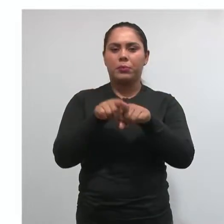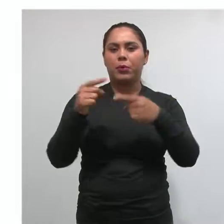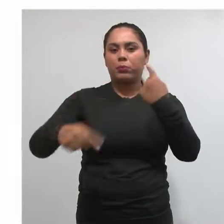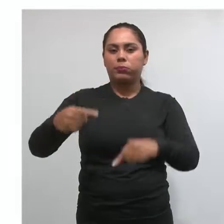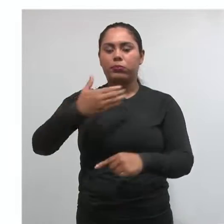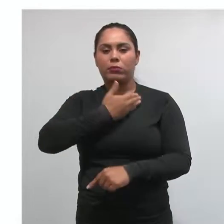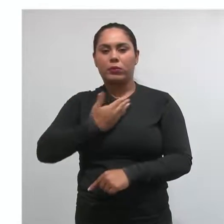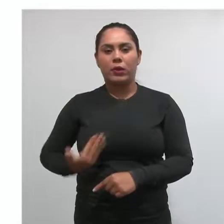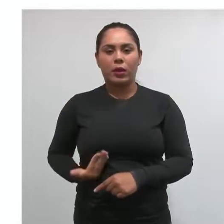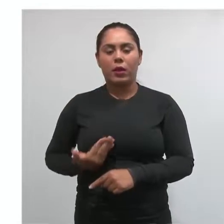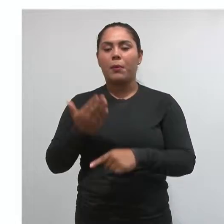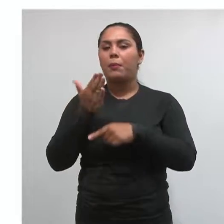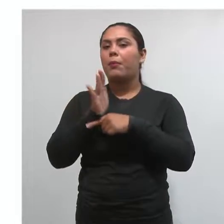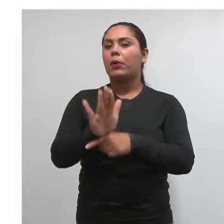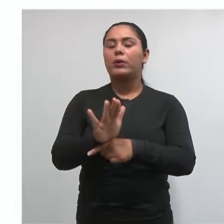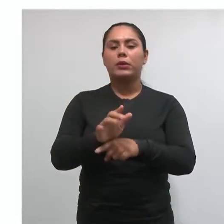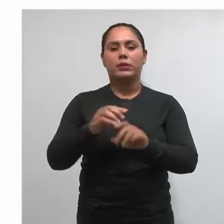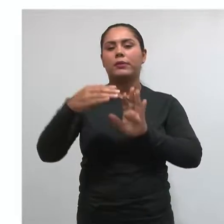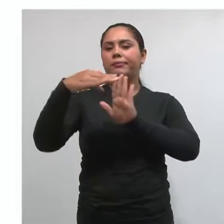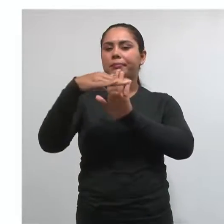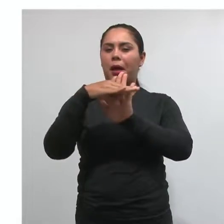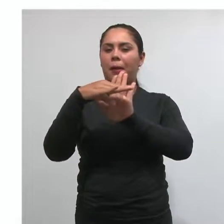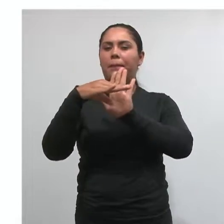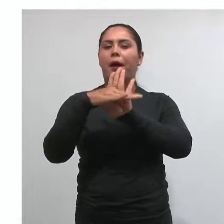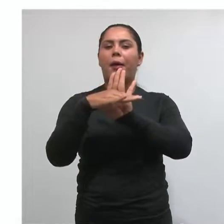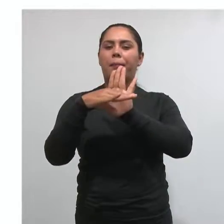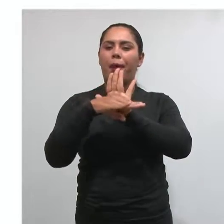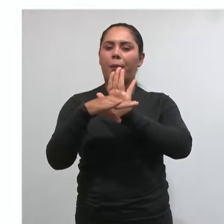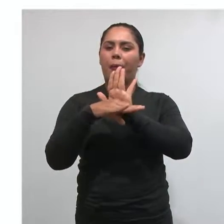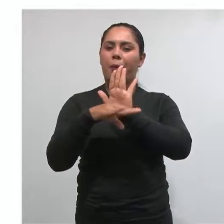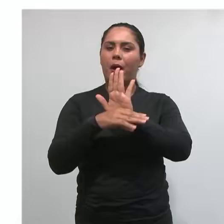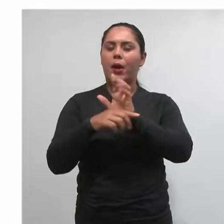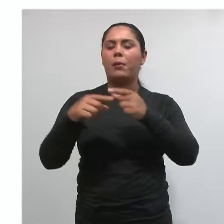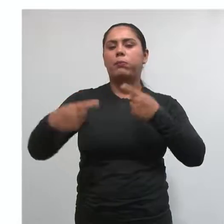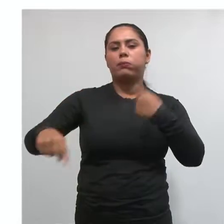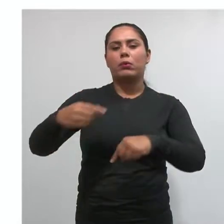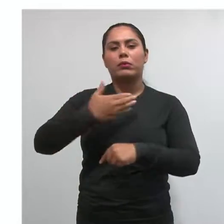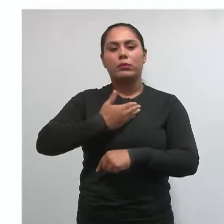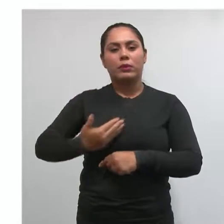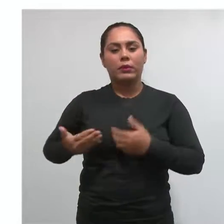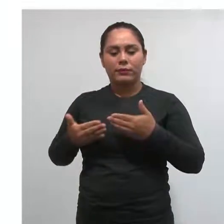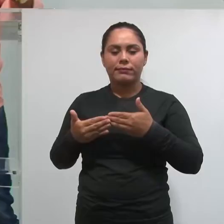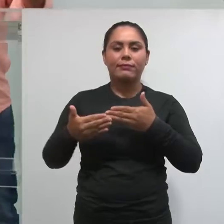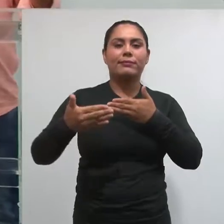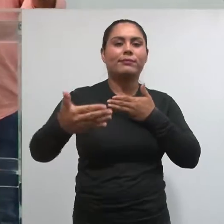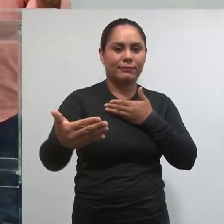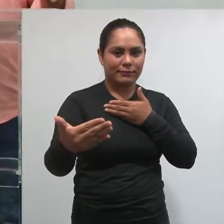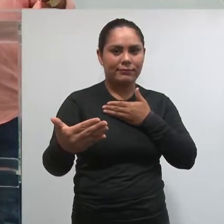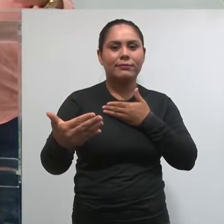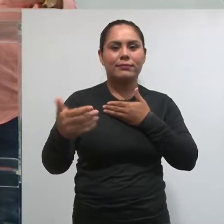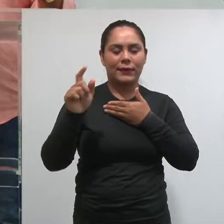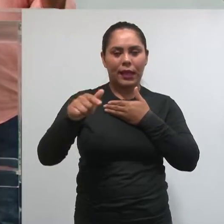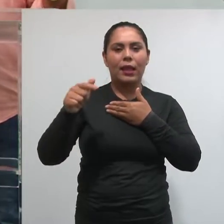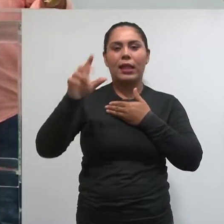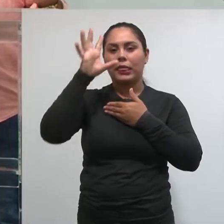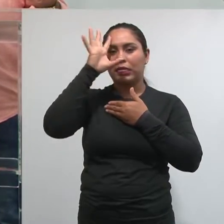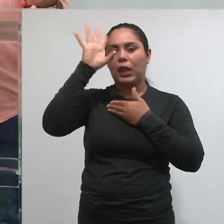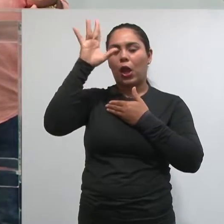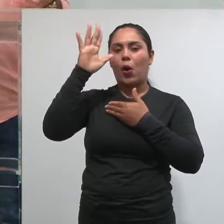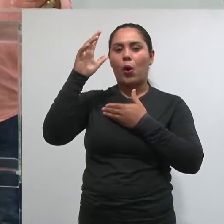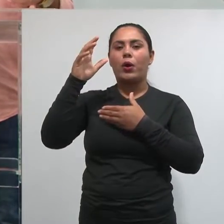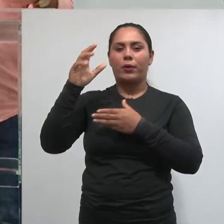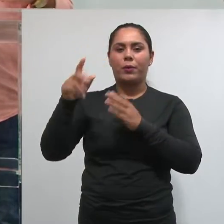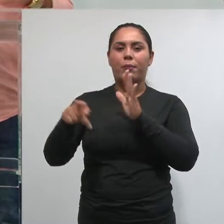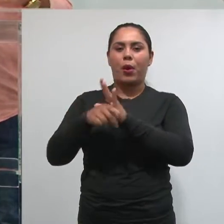que ele traz aí etapas, né, da política pública a partir de um arranjo